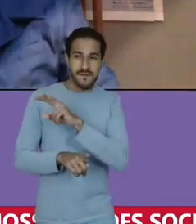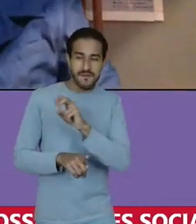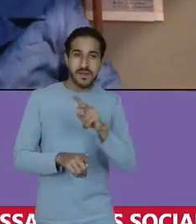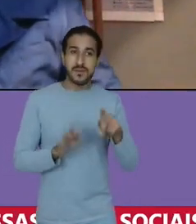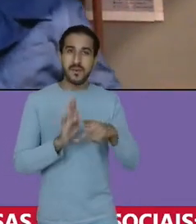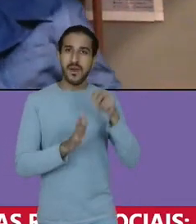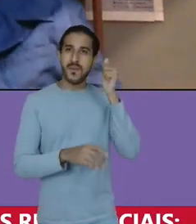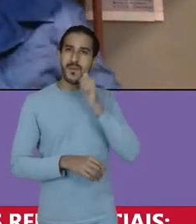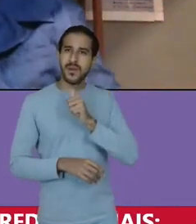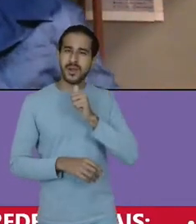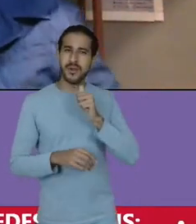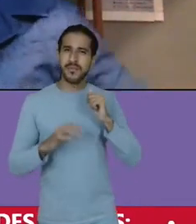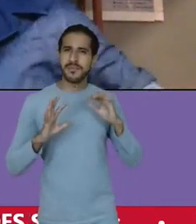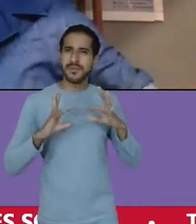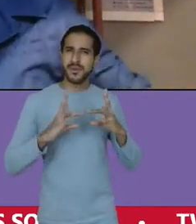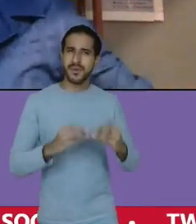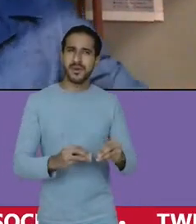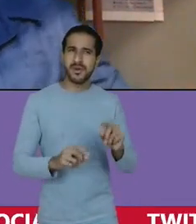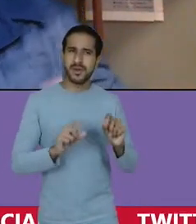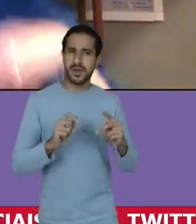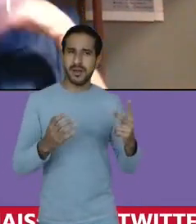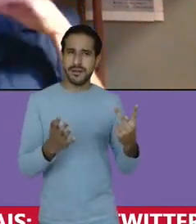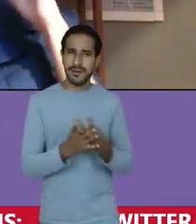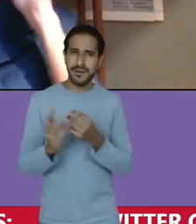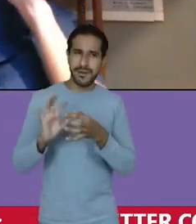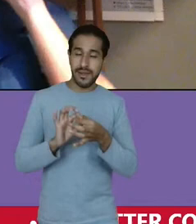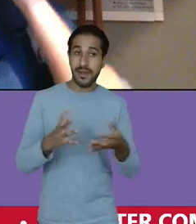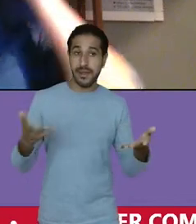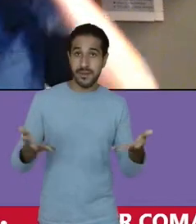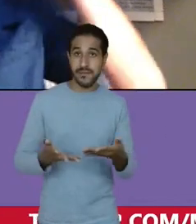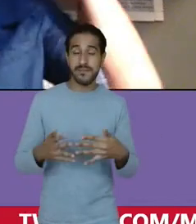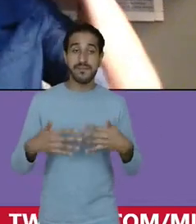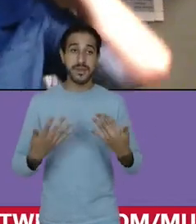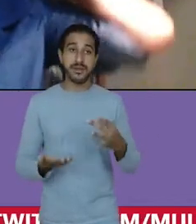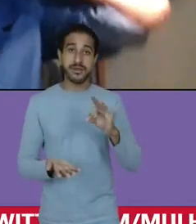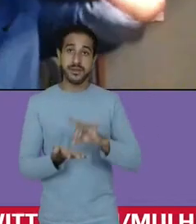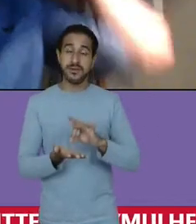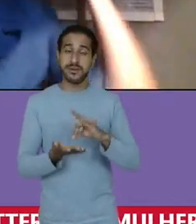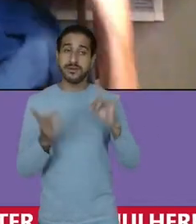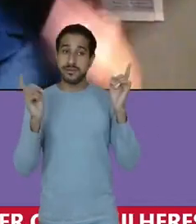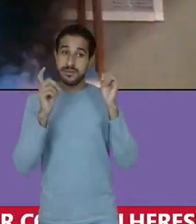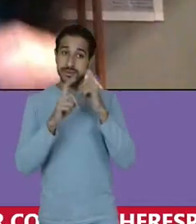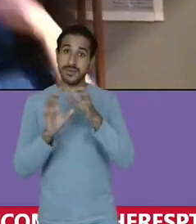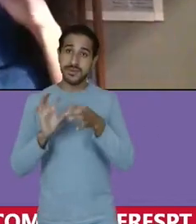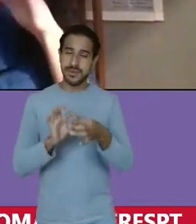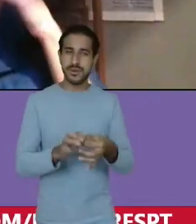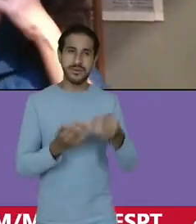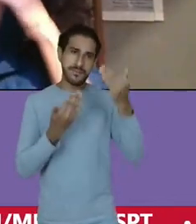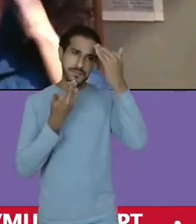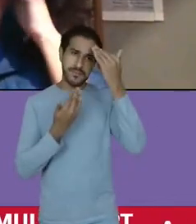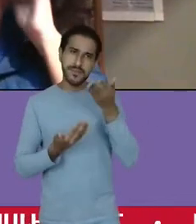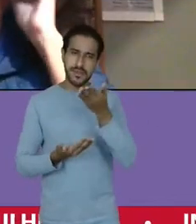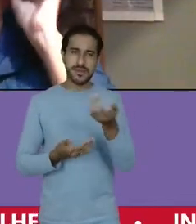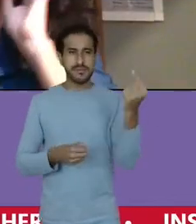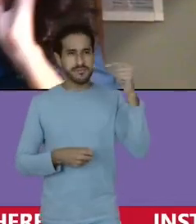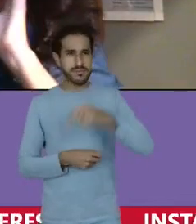das mulheres, né, que tudo que tem acontecido. Então, é realmente muito difícil essa situação. Eu te agradeço por ter vindo aqui no Papo com